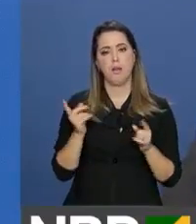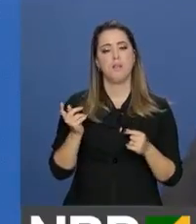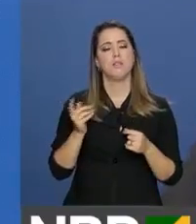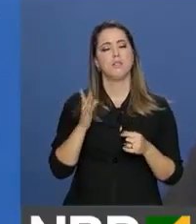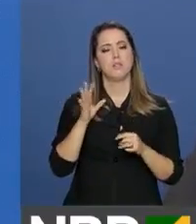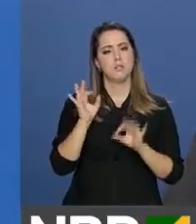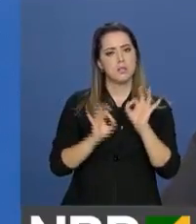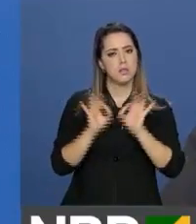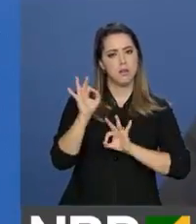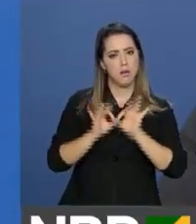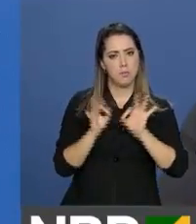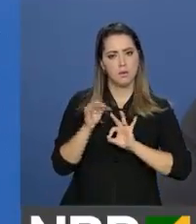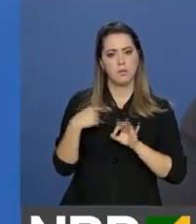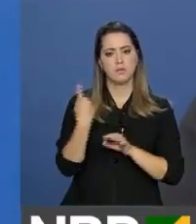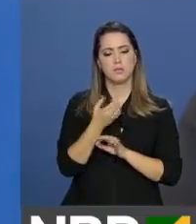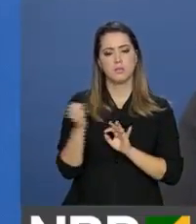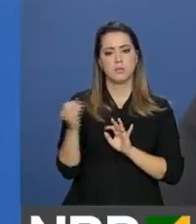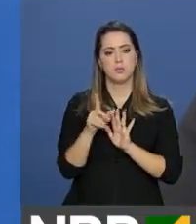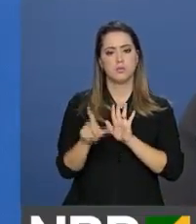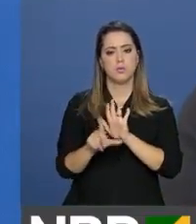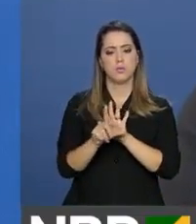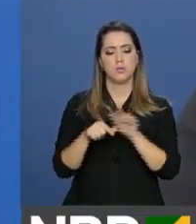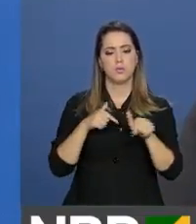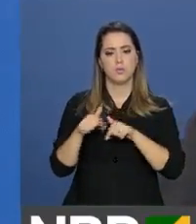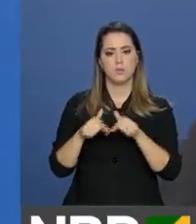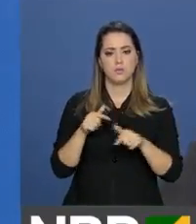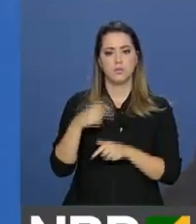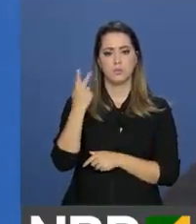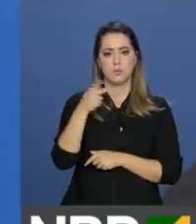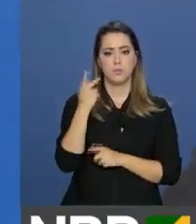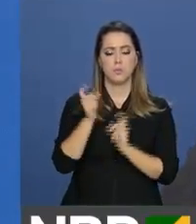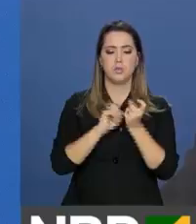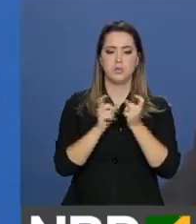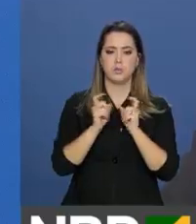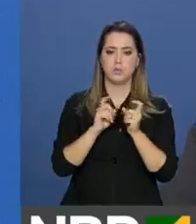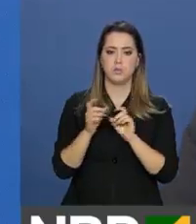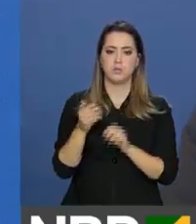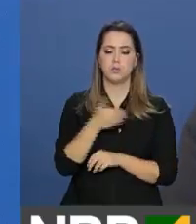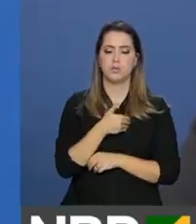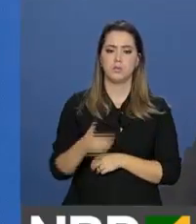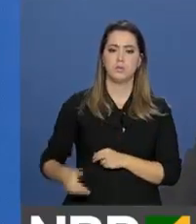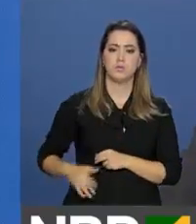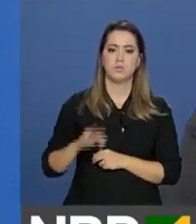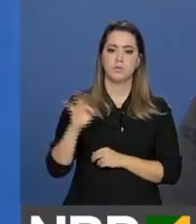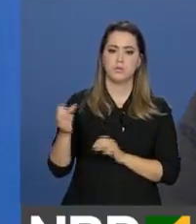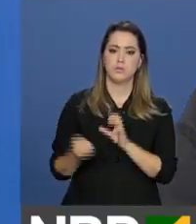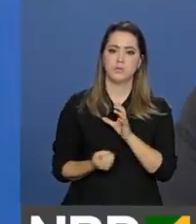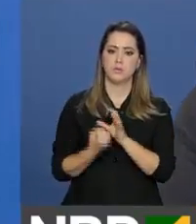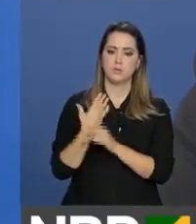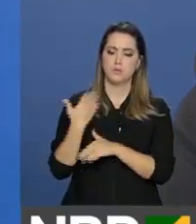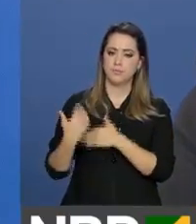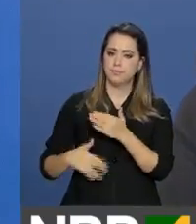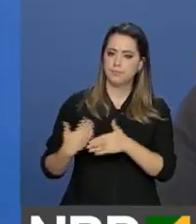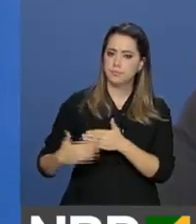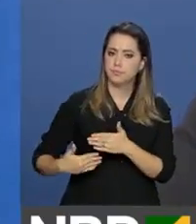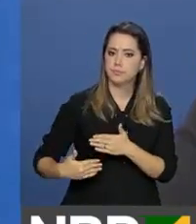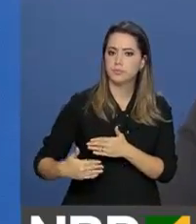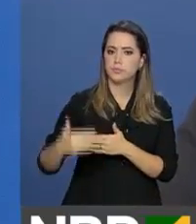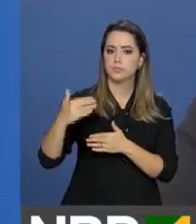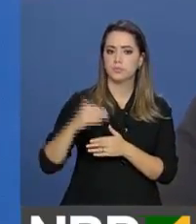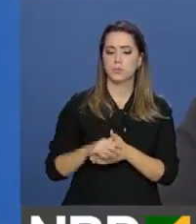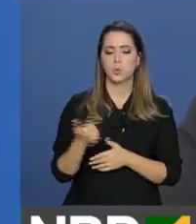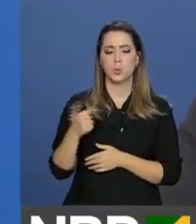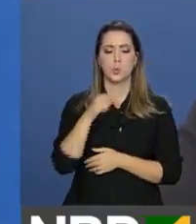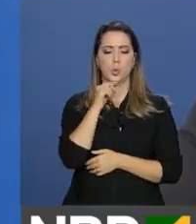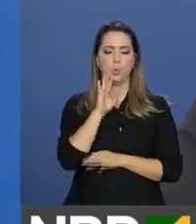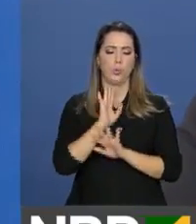estabelecimento da nova função político-administrativa da União produzirá efeitos ao longo do tempo, não